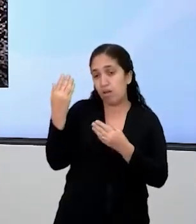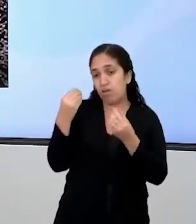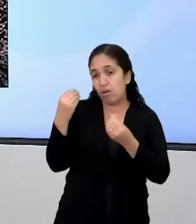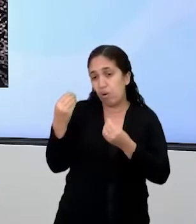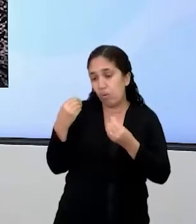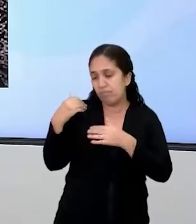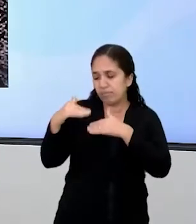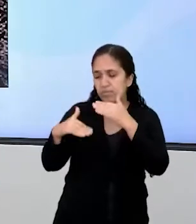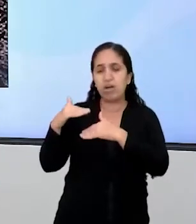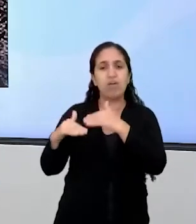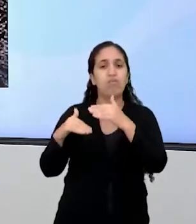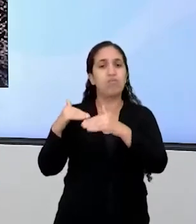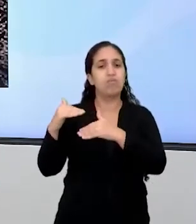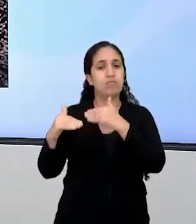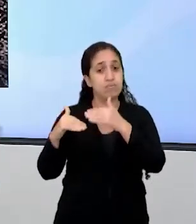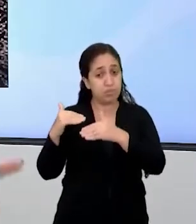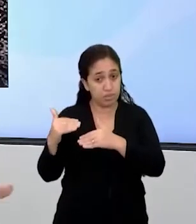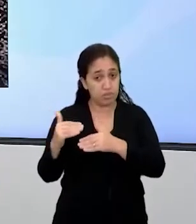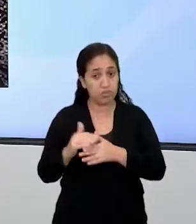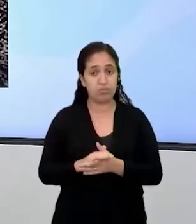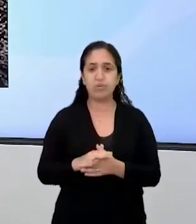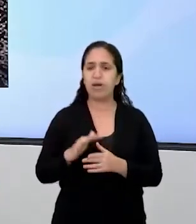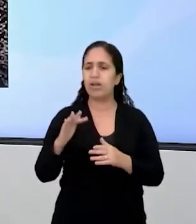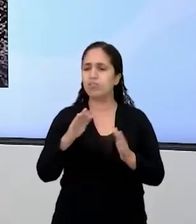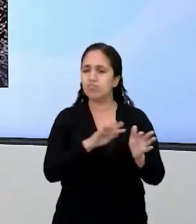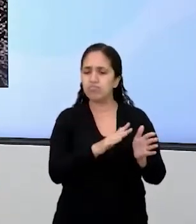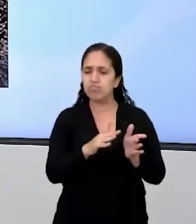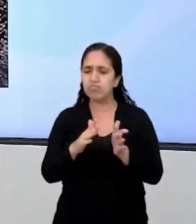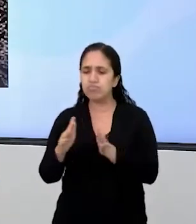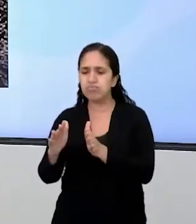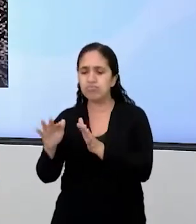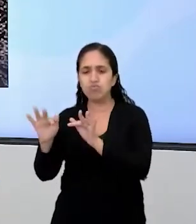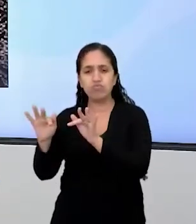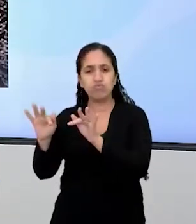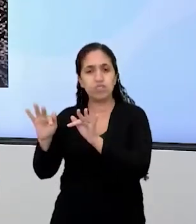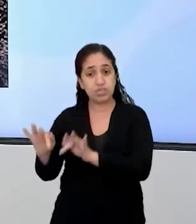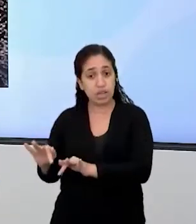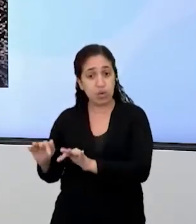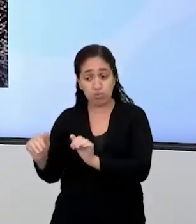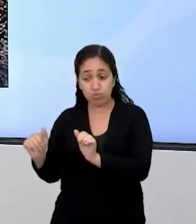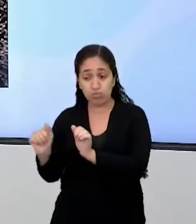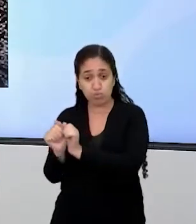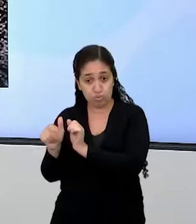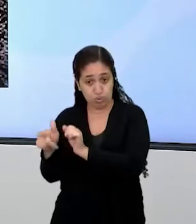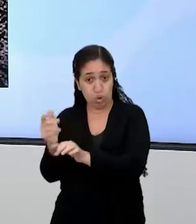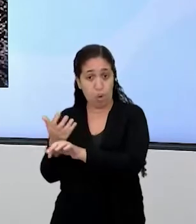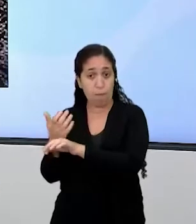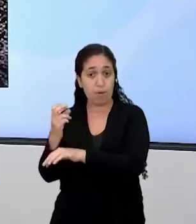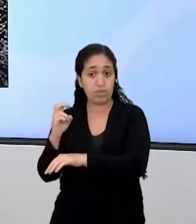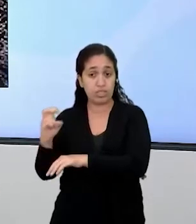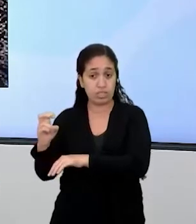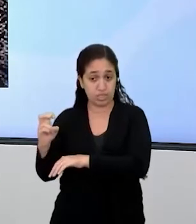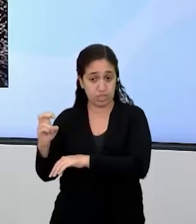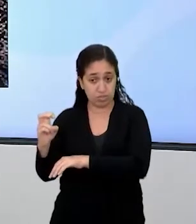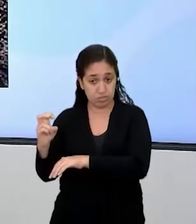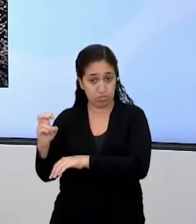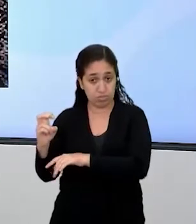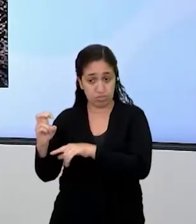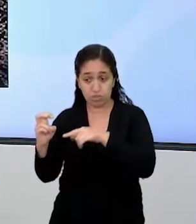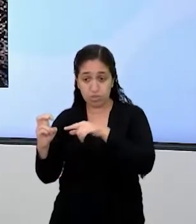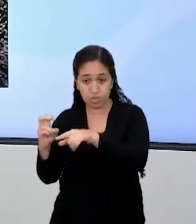do desenvolvimento, para que no final, juntamente ao componente 5, quando vocês